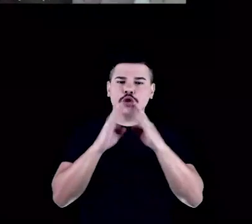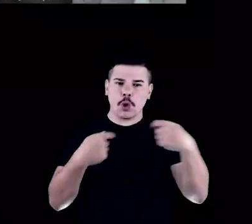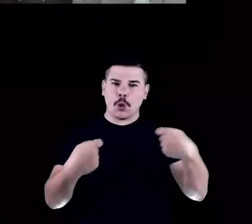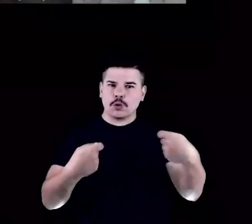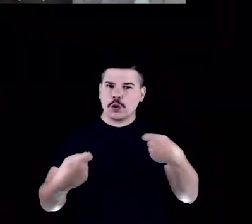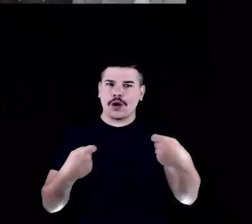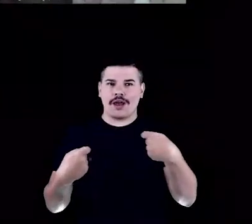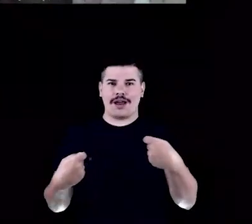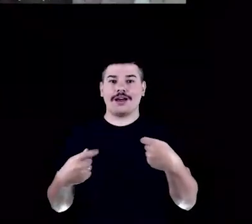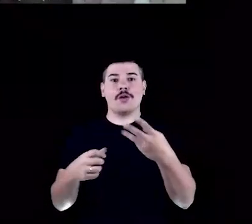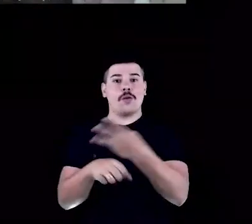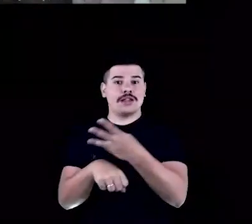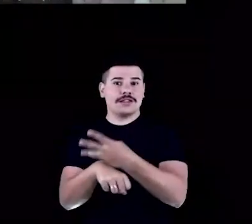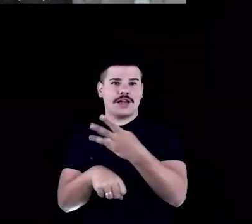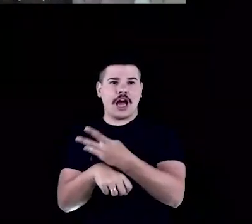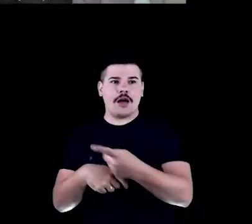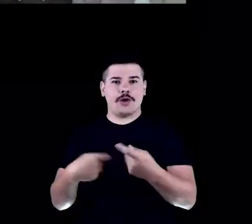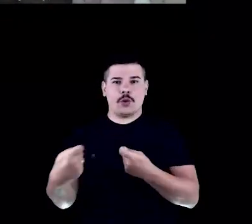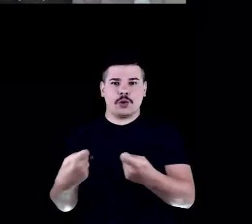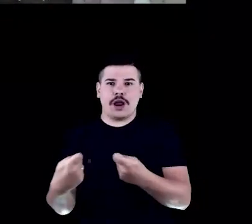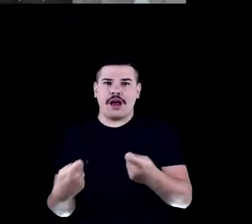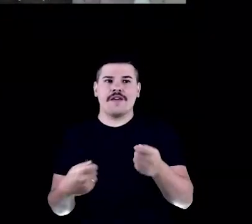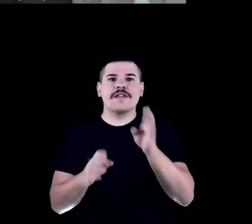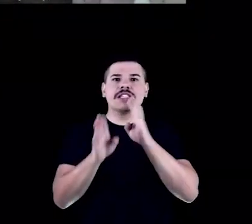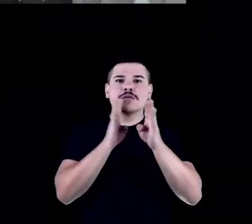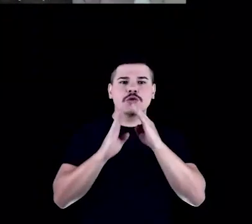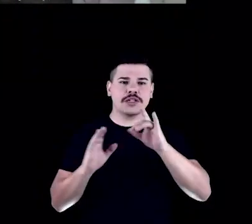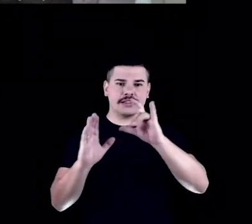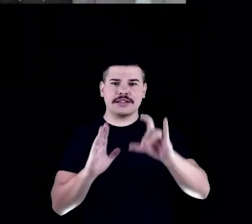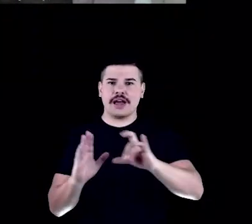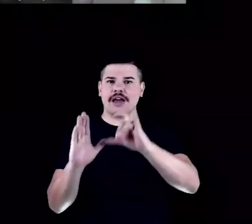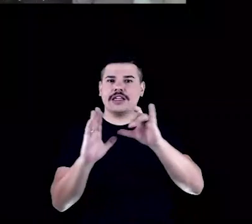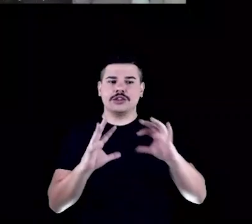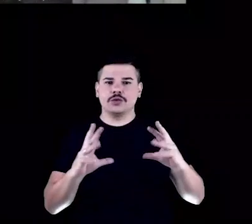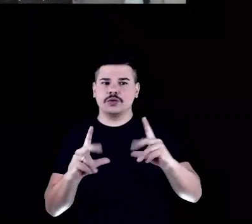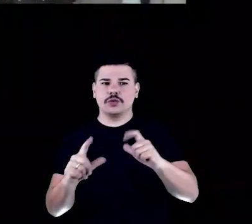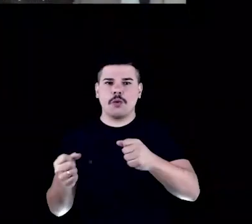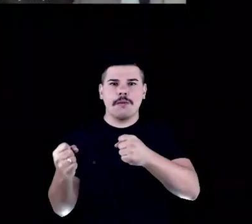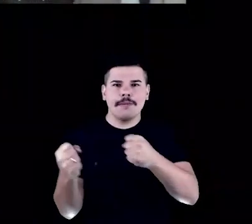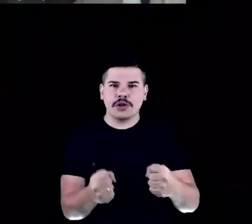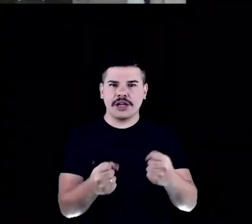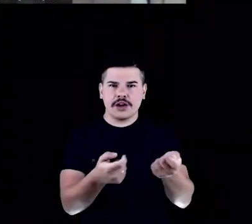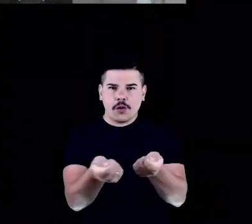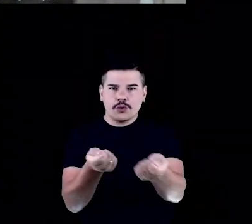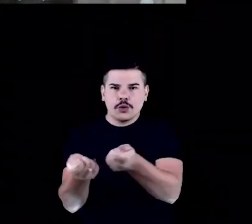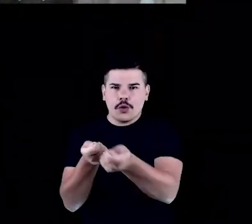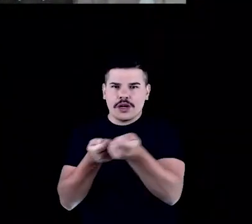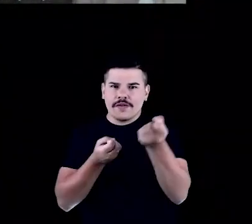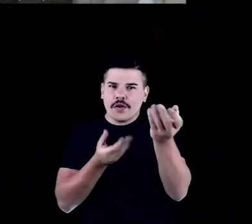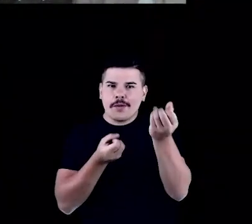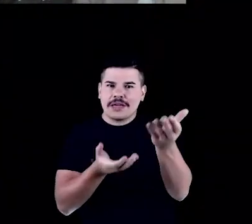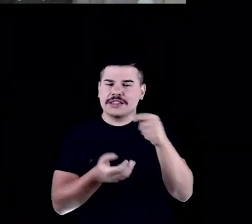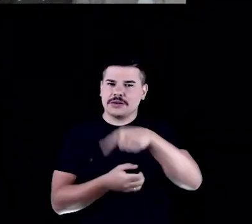o Facebook, ser uma empresa que controla o WhatsApp, o Instagram e o Facebook. Imagina o quanto de poder de controle de informação